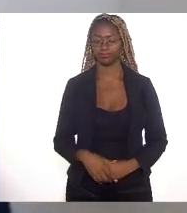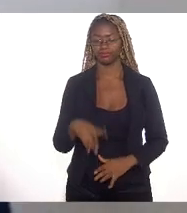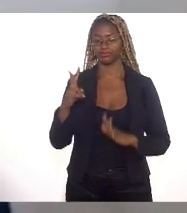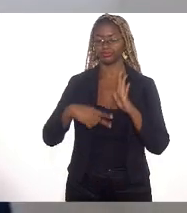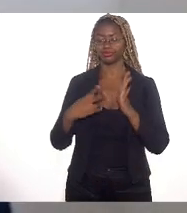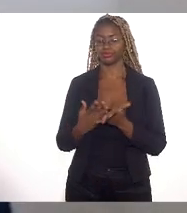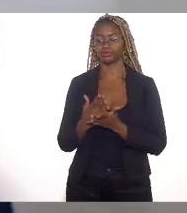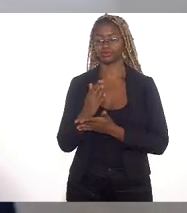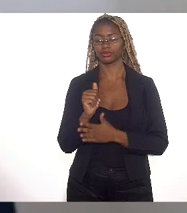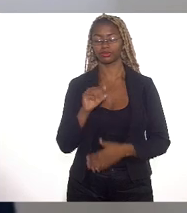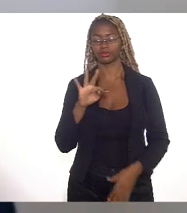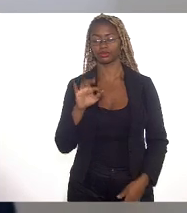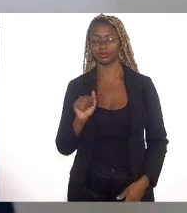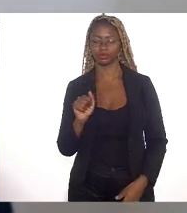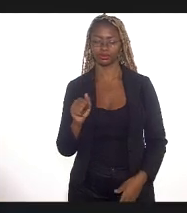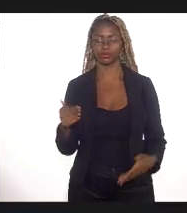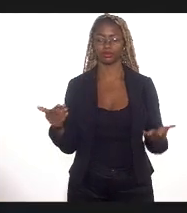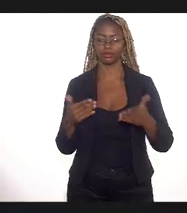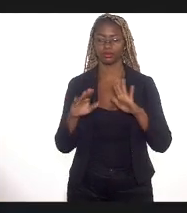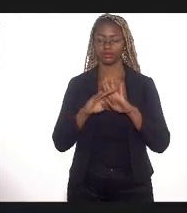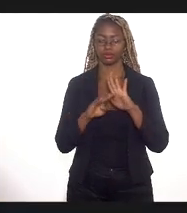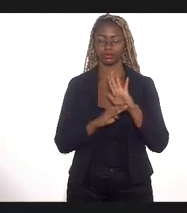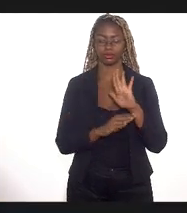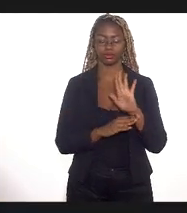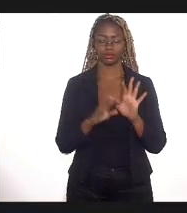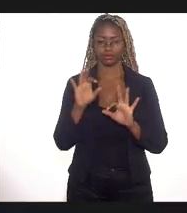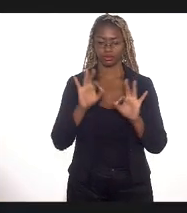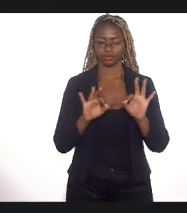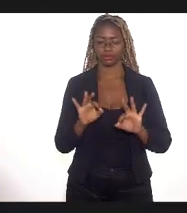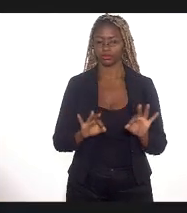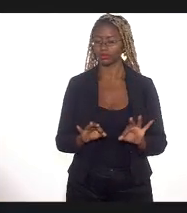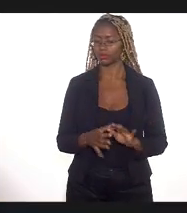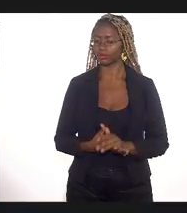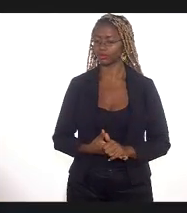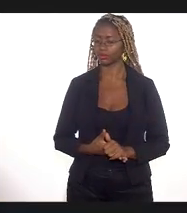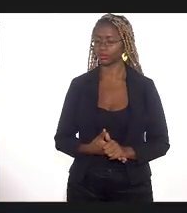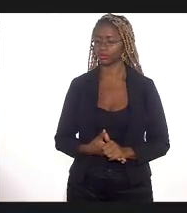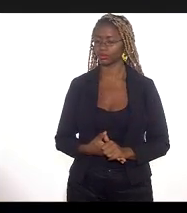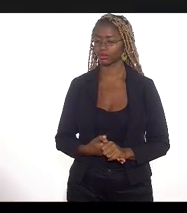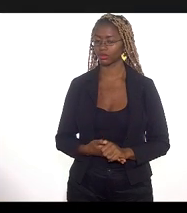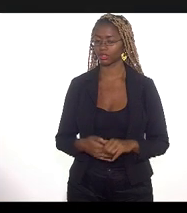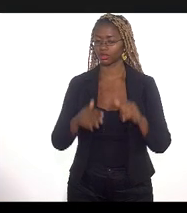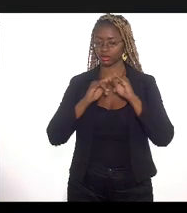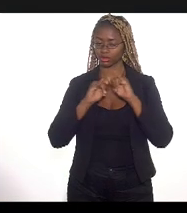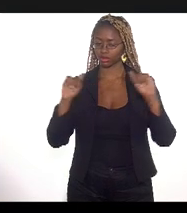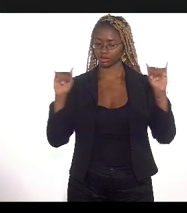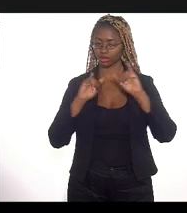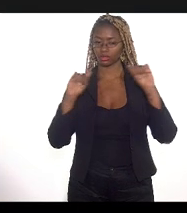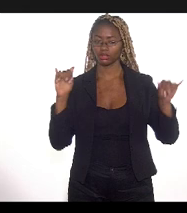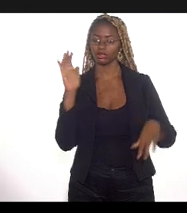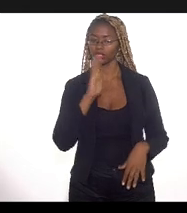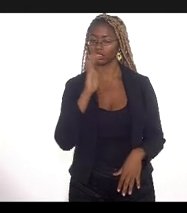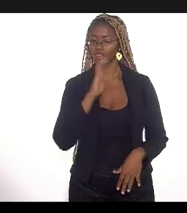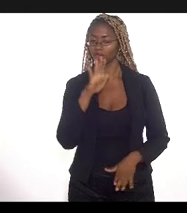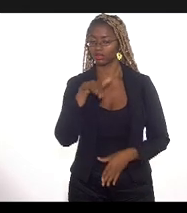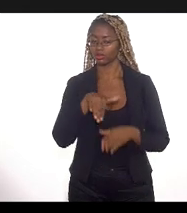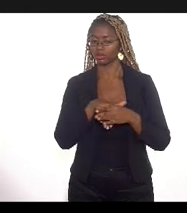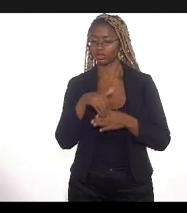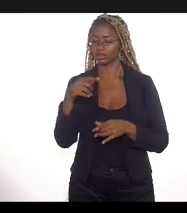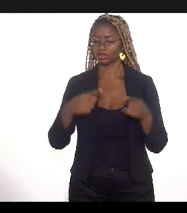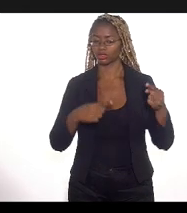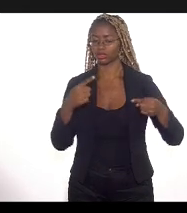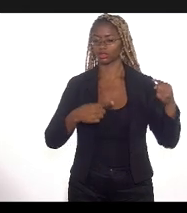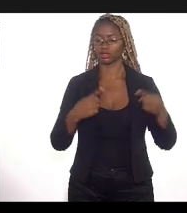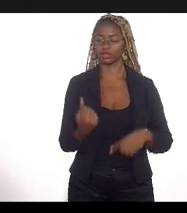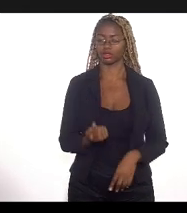ata, passa-se a ordem da sessão ordinária. Anuncio, em regime de urgência em votação, em discussão